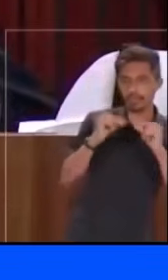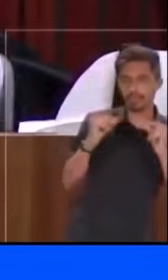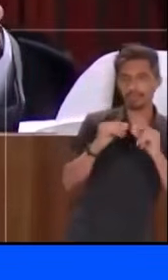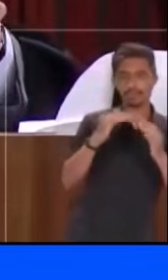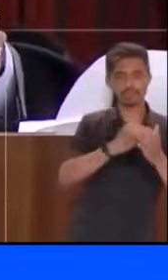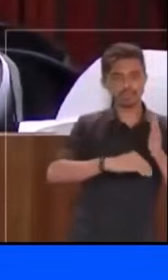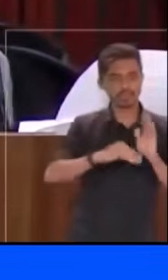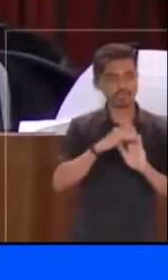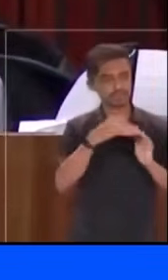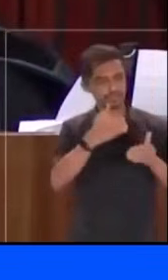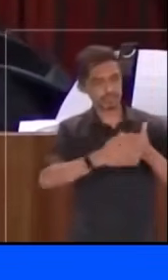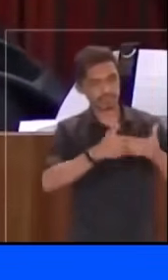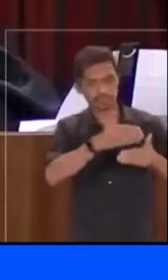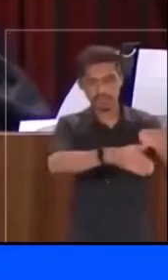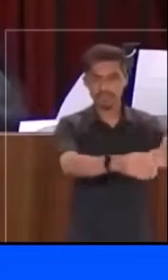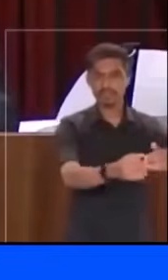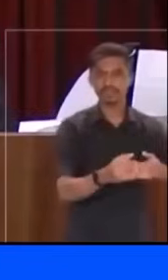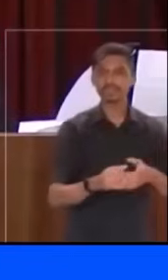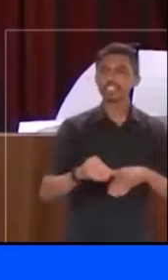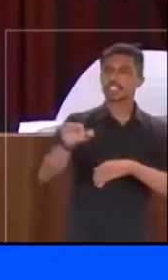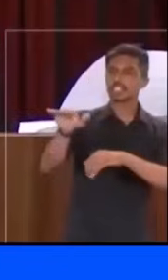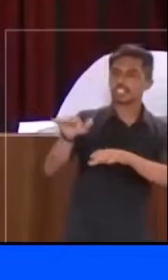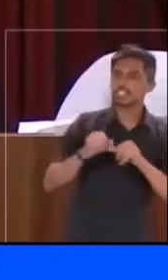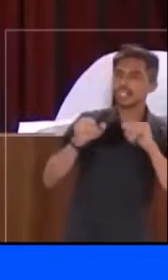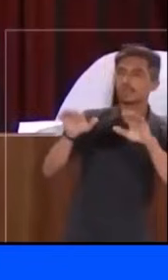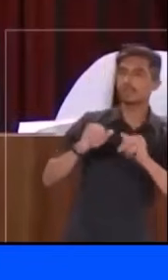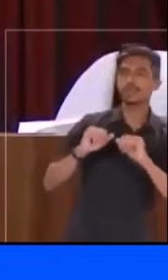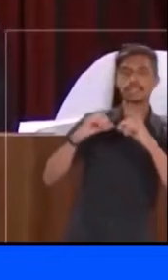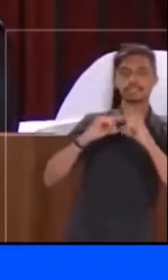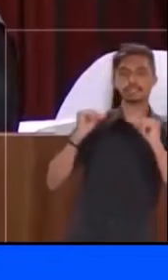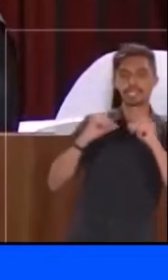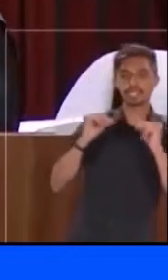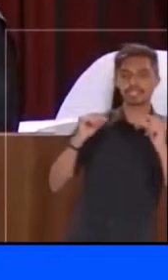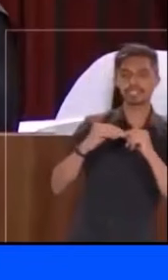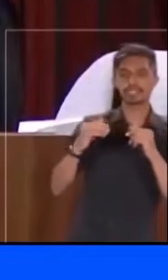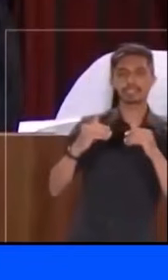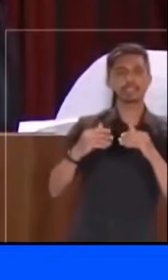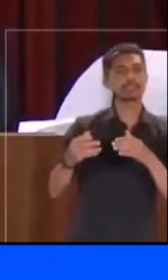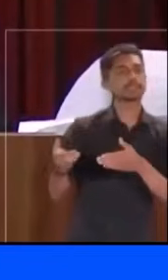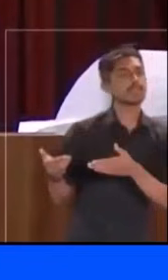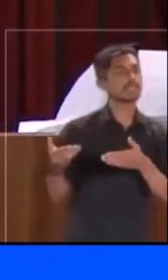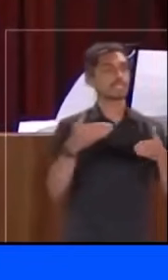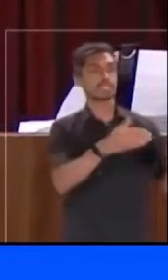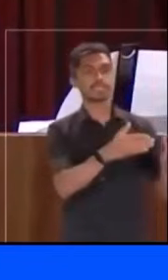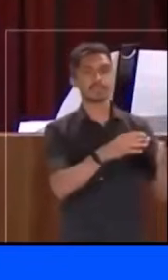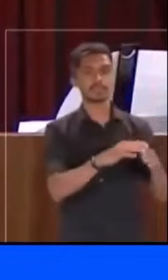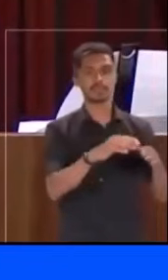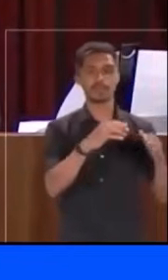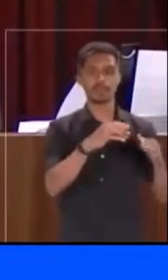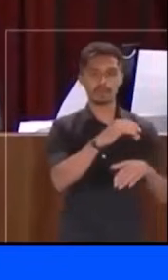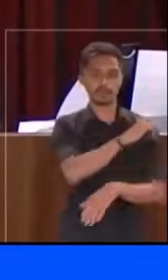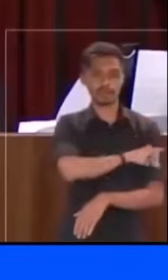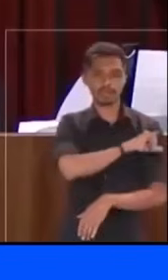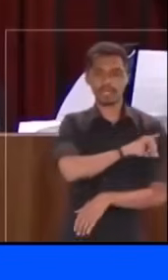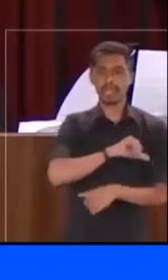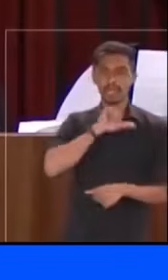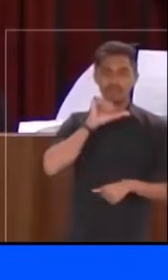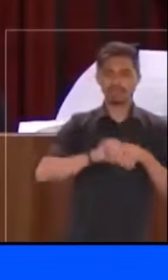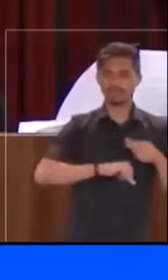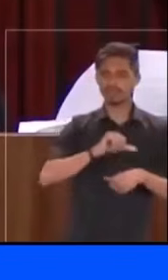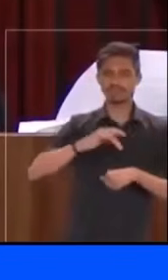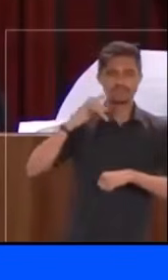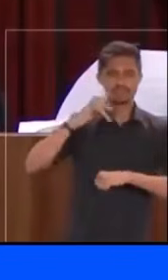sequência, o chamamento de Brasília para o Rio de Janeiro, a alteração